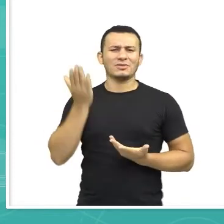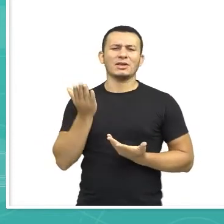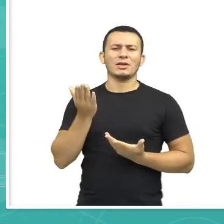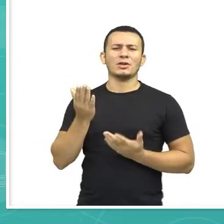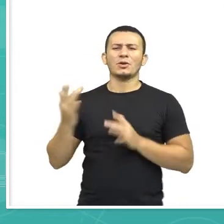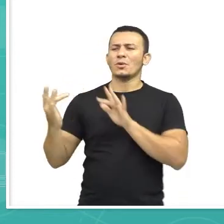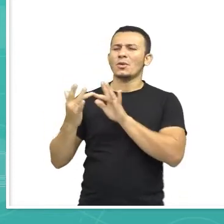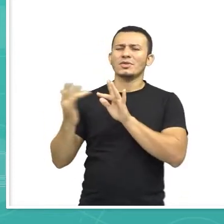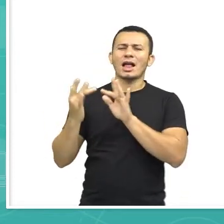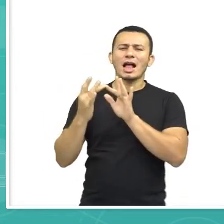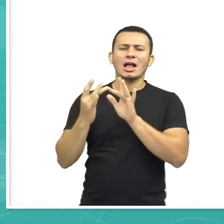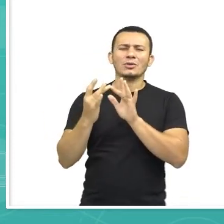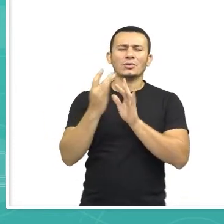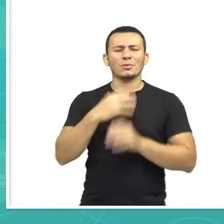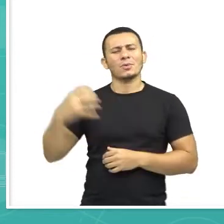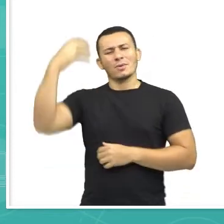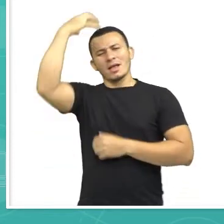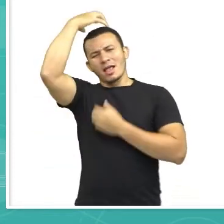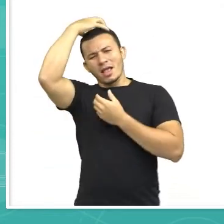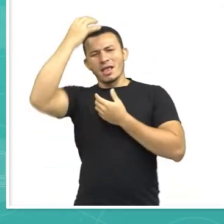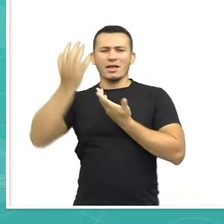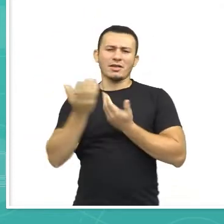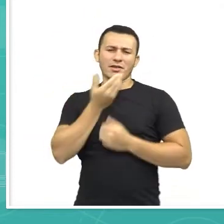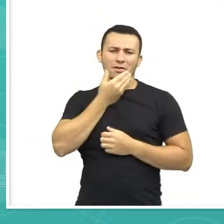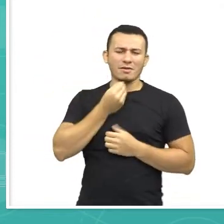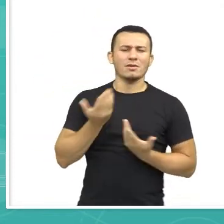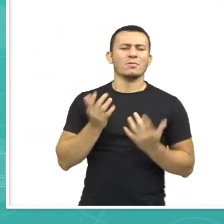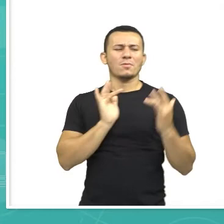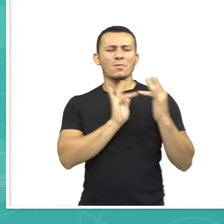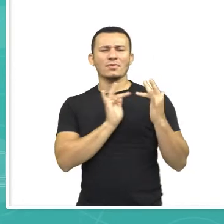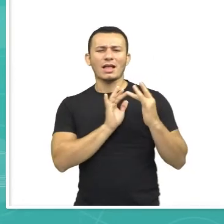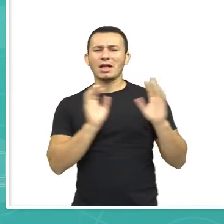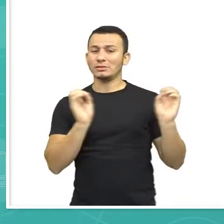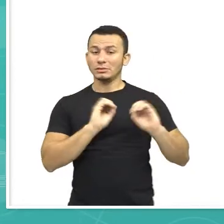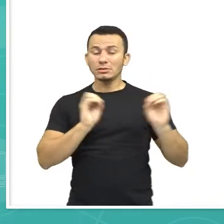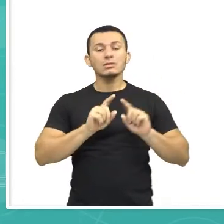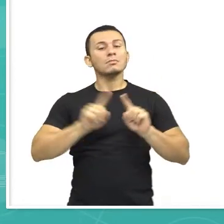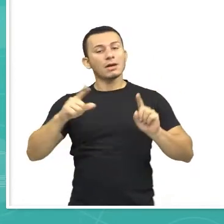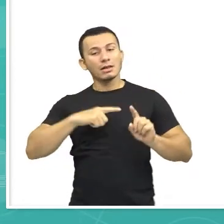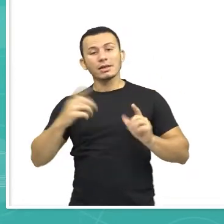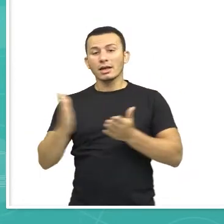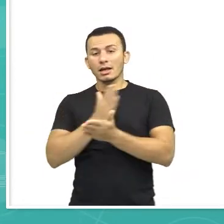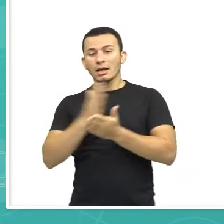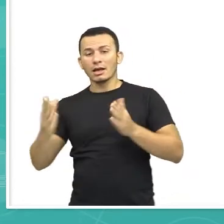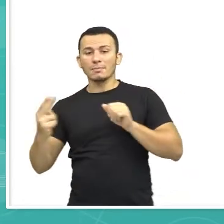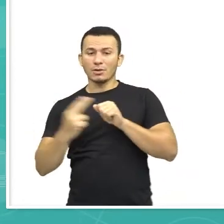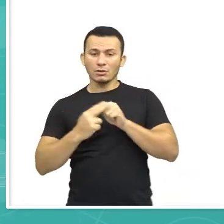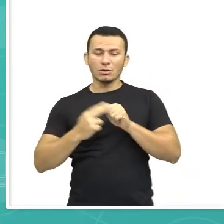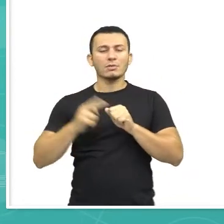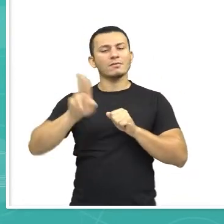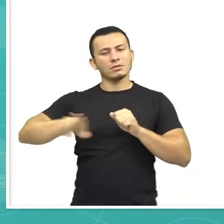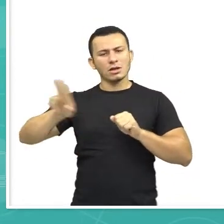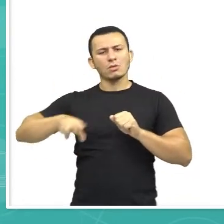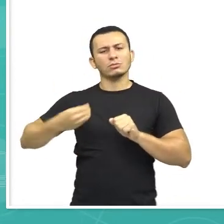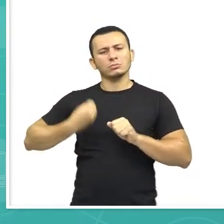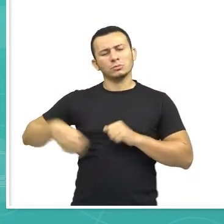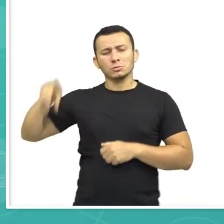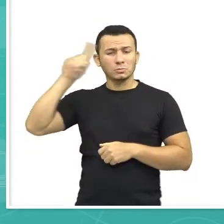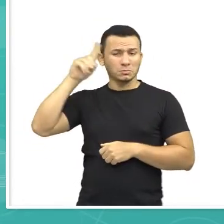nenhum príncipe, né? Mas há algumas características, alguns pronomes que você vai utilizar sim na sua